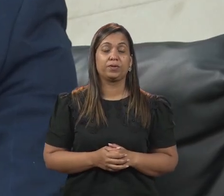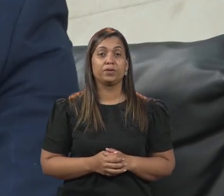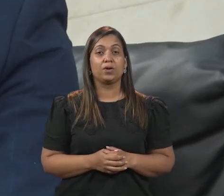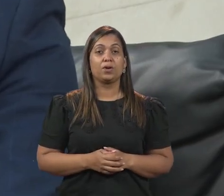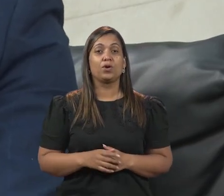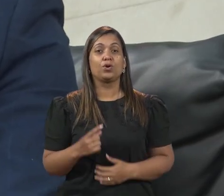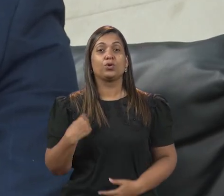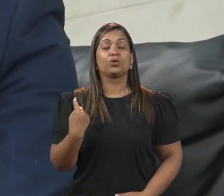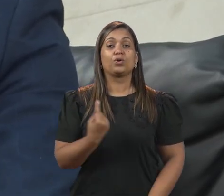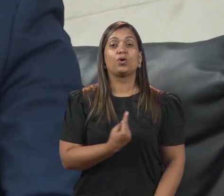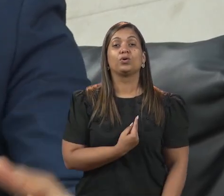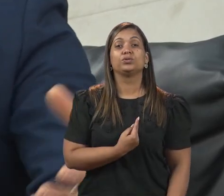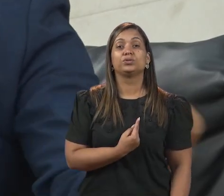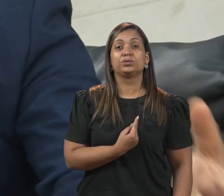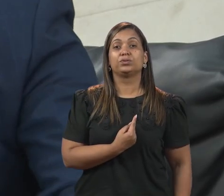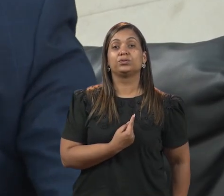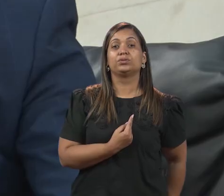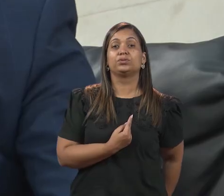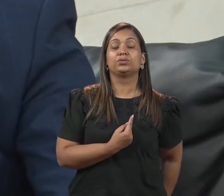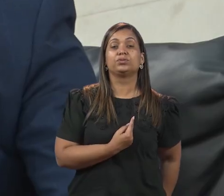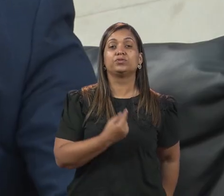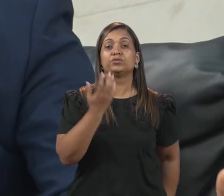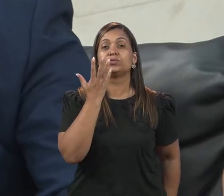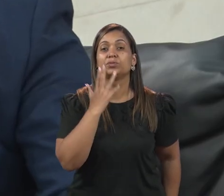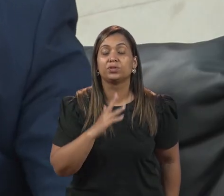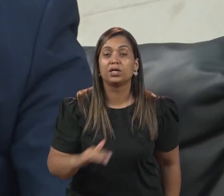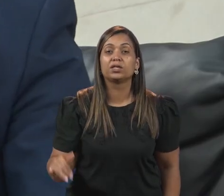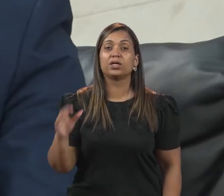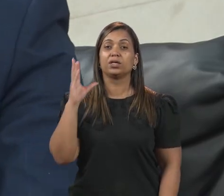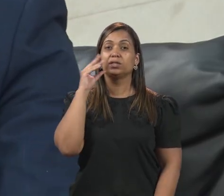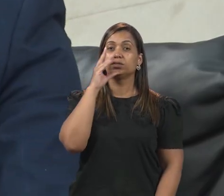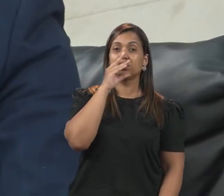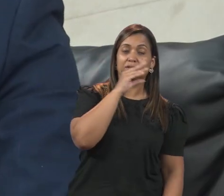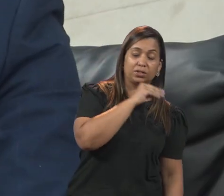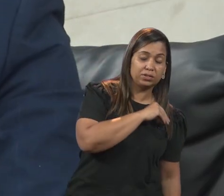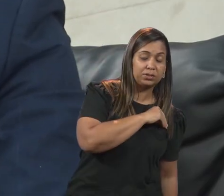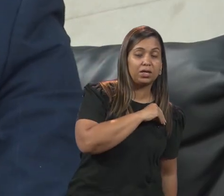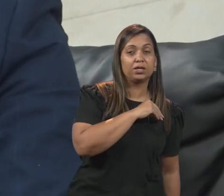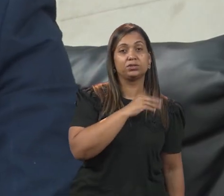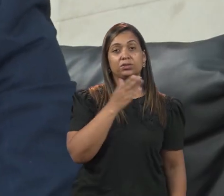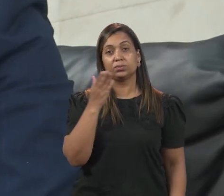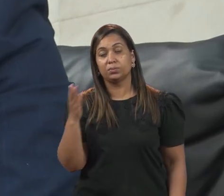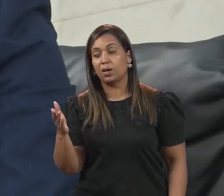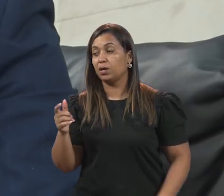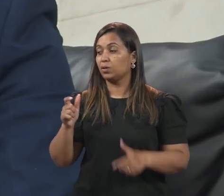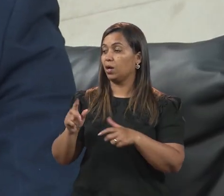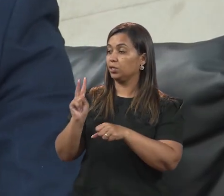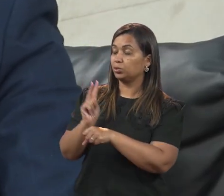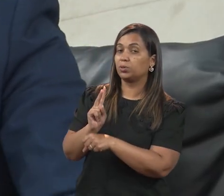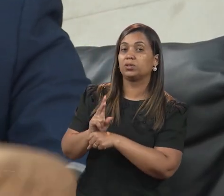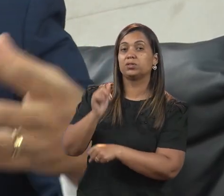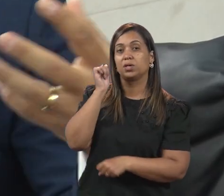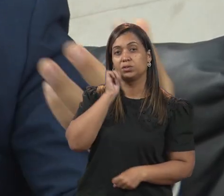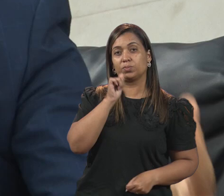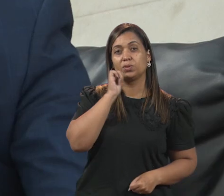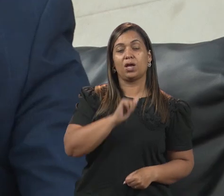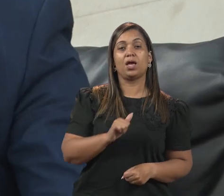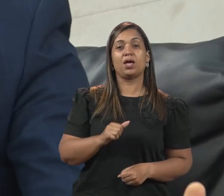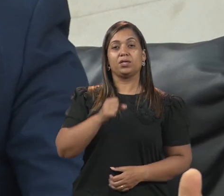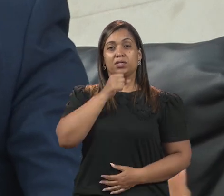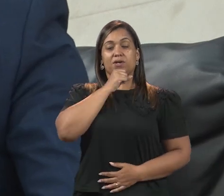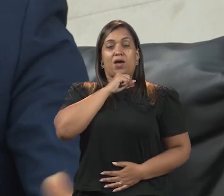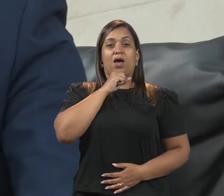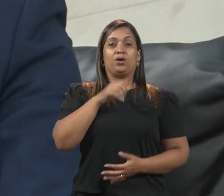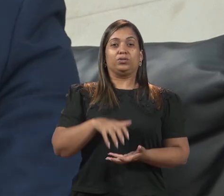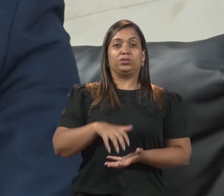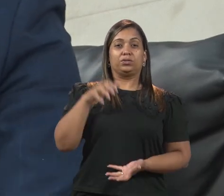fomos da criança e adolescente para uma rede de proteção às mulheres, aos